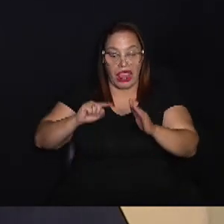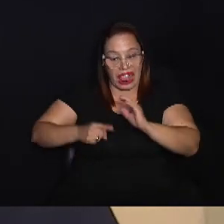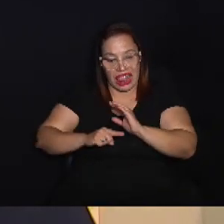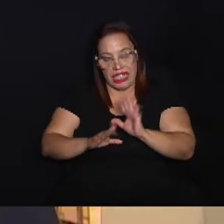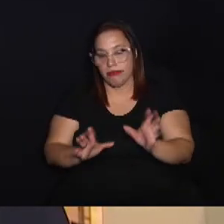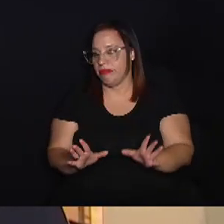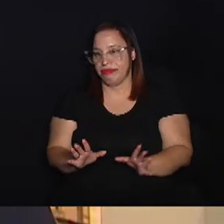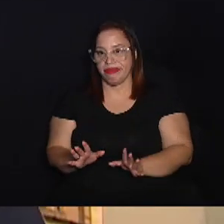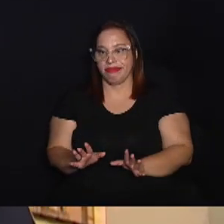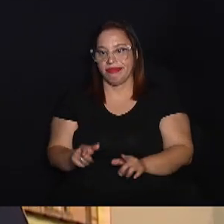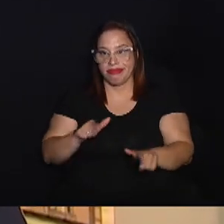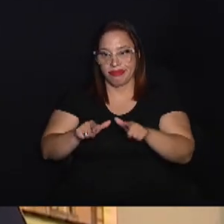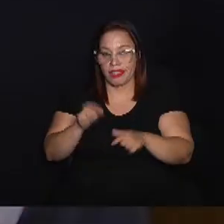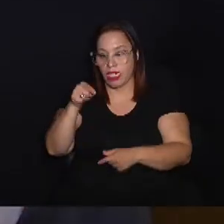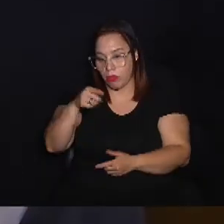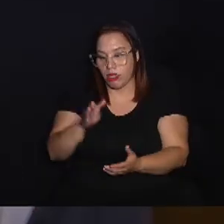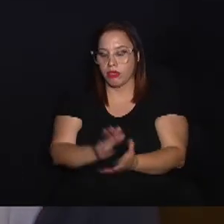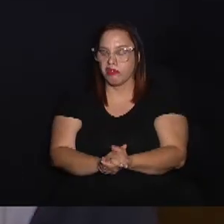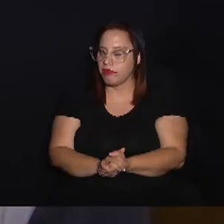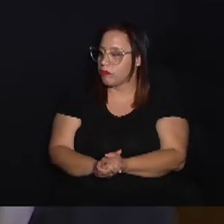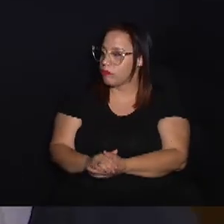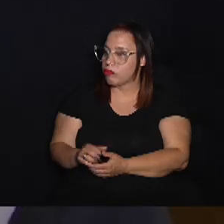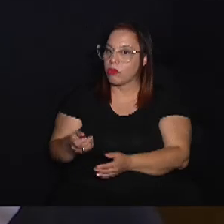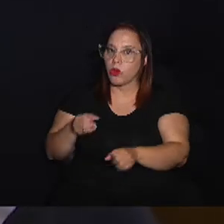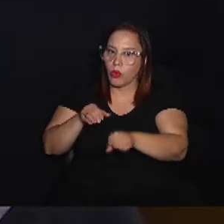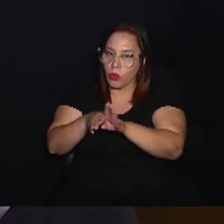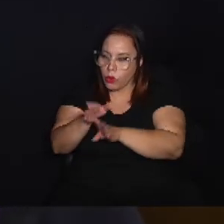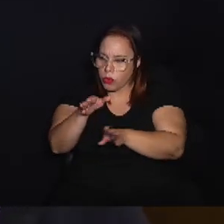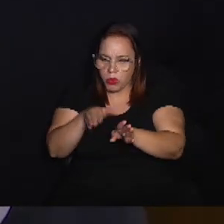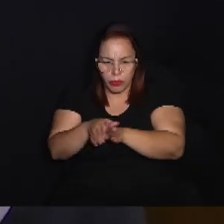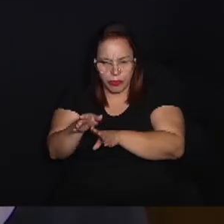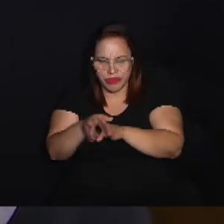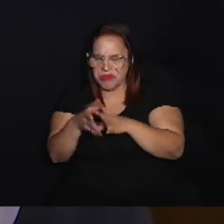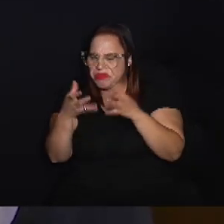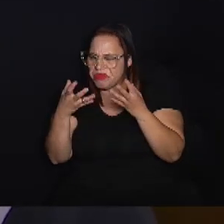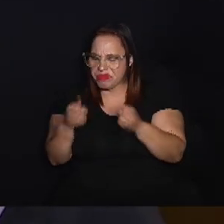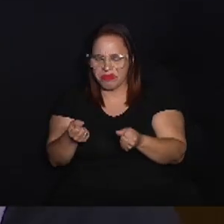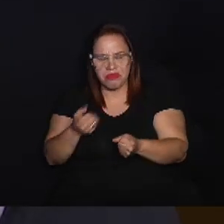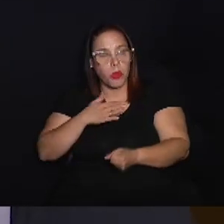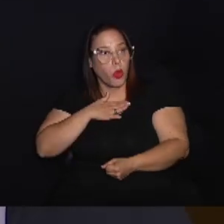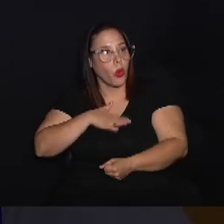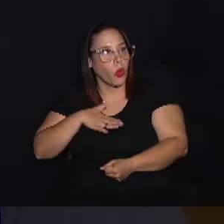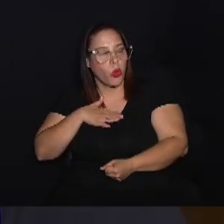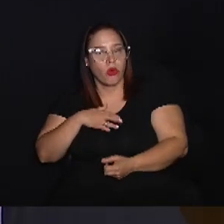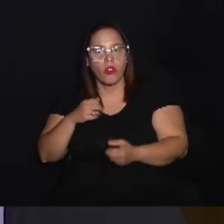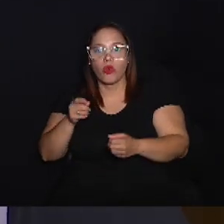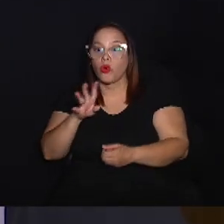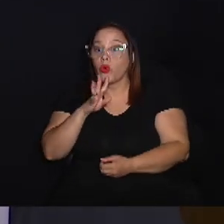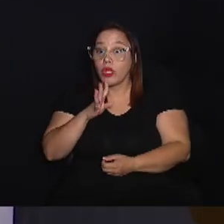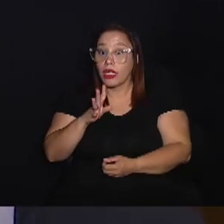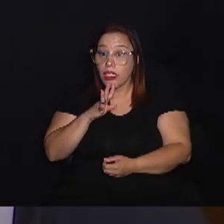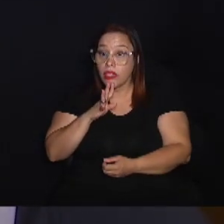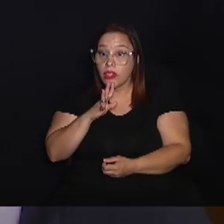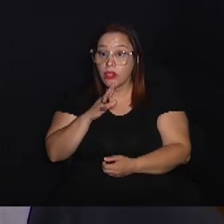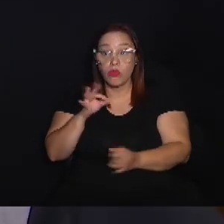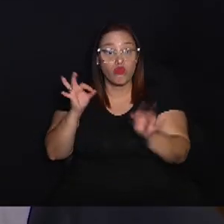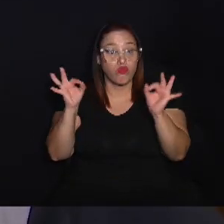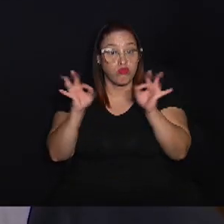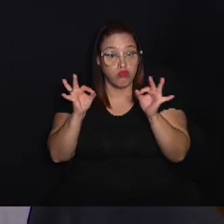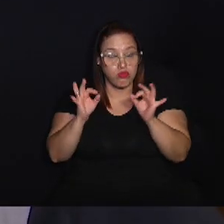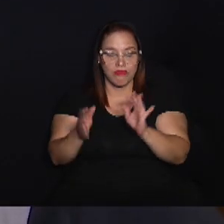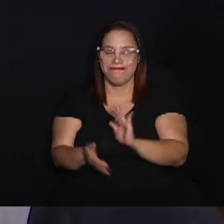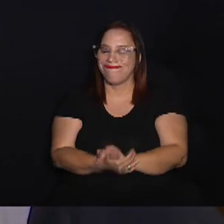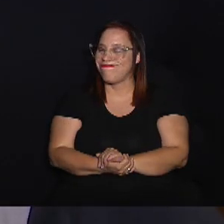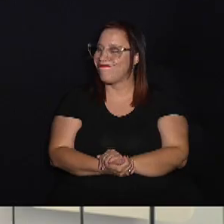como quem trabalha com isso, né? Eu recomendo para qualquer pessoa que quiser, que tiver vontade, conheça. Vale muito a pena.